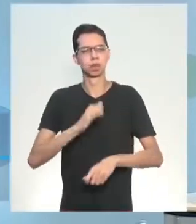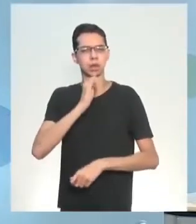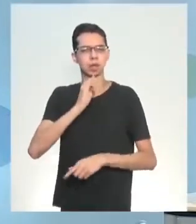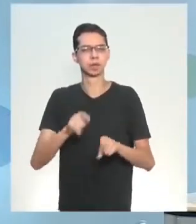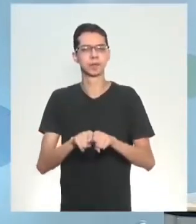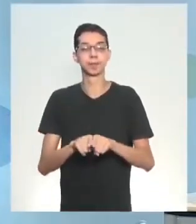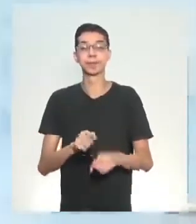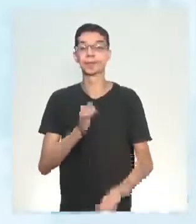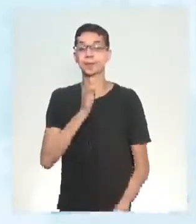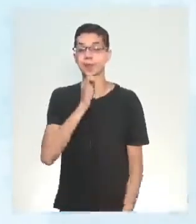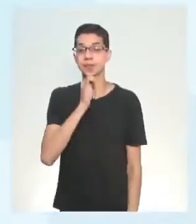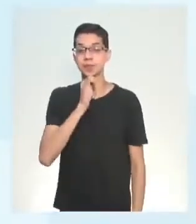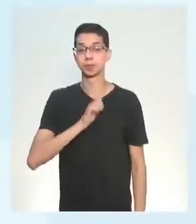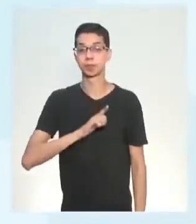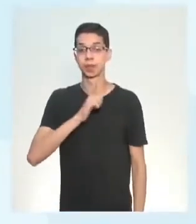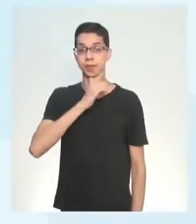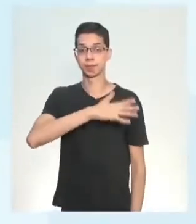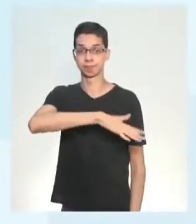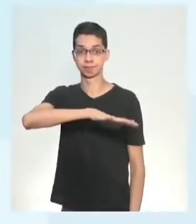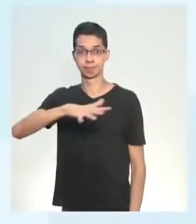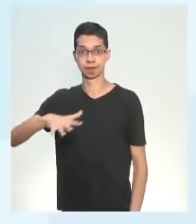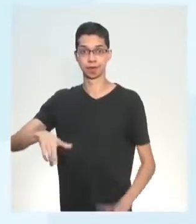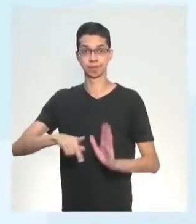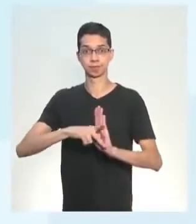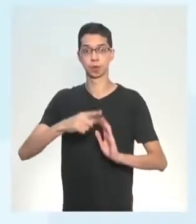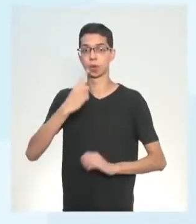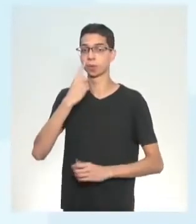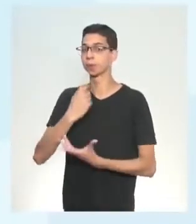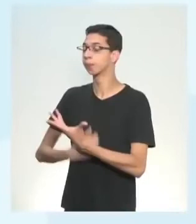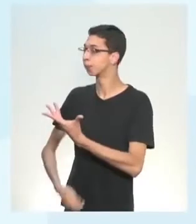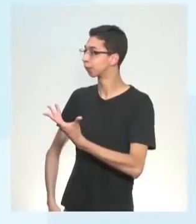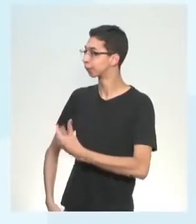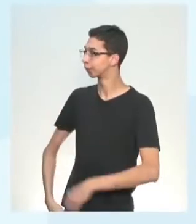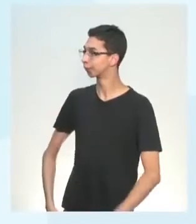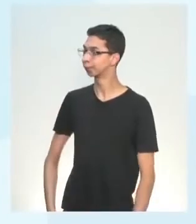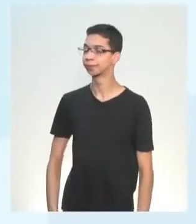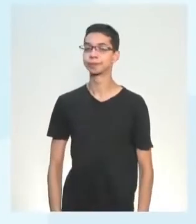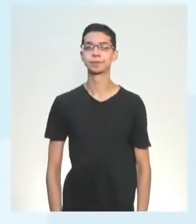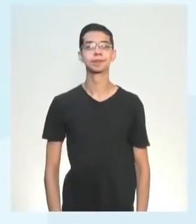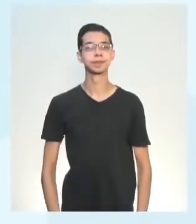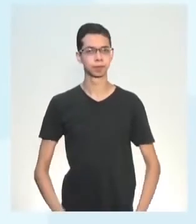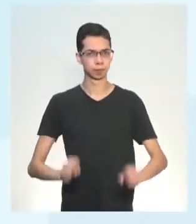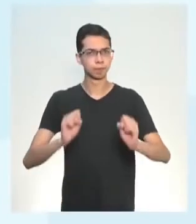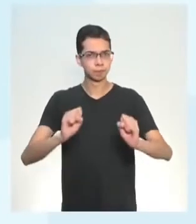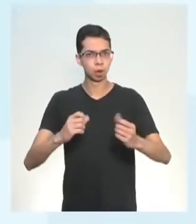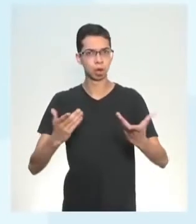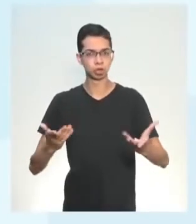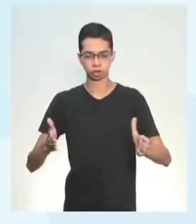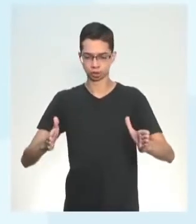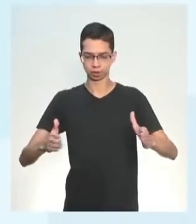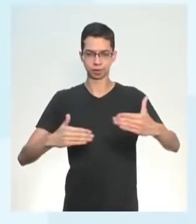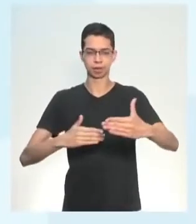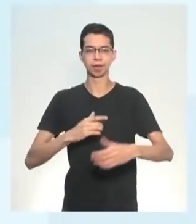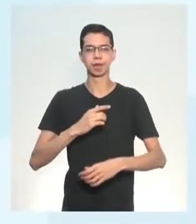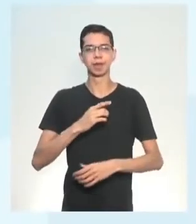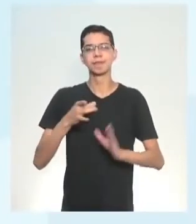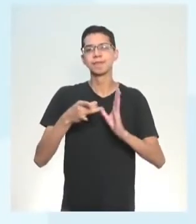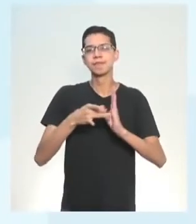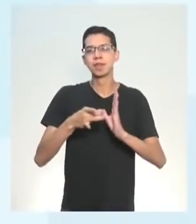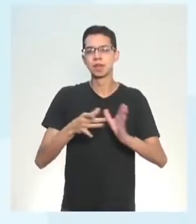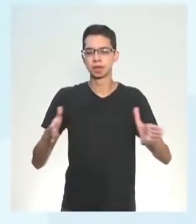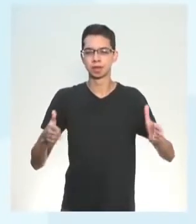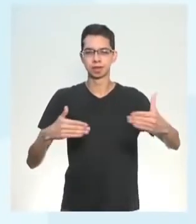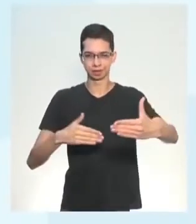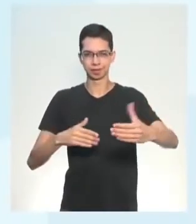tenho um ecossistema marinho. Eu poderia juntar tudo isso aí e colocar num aquário. E aí eu vou deixar, vocês podem ir colocando